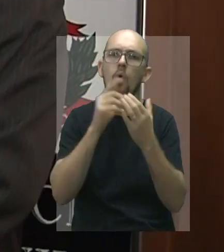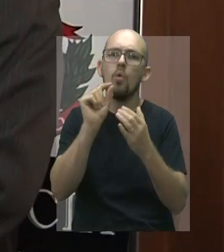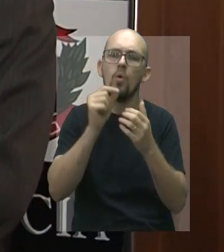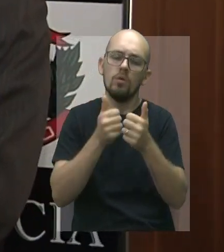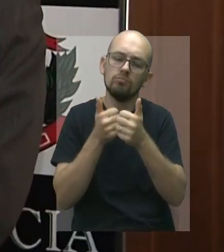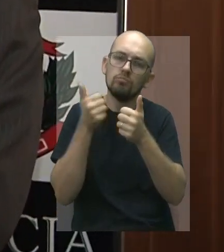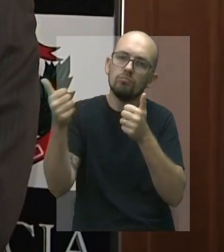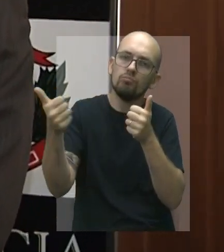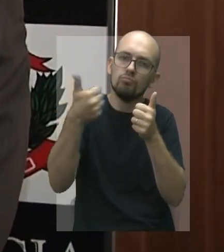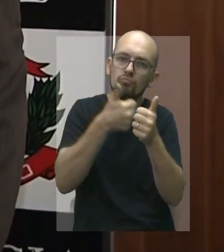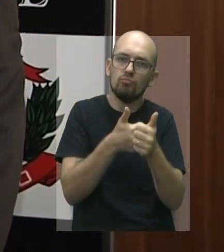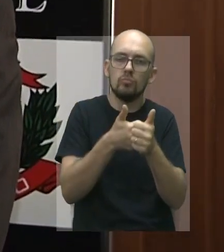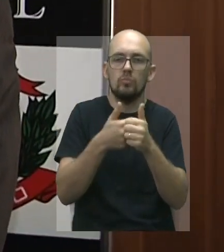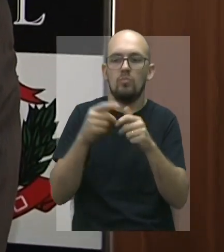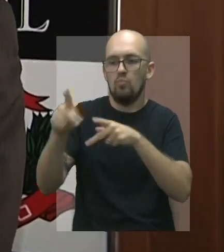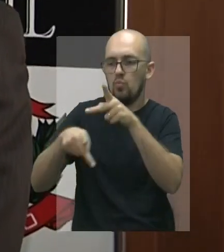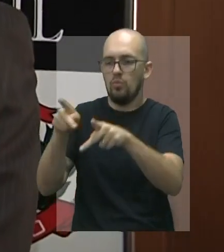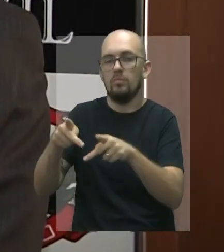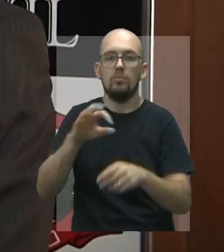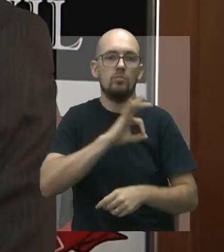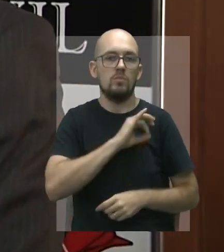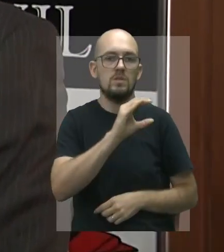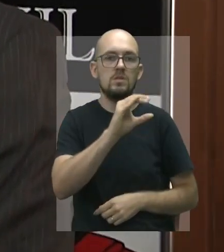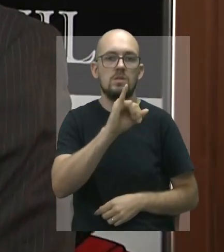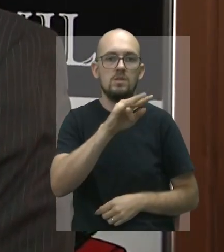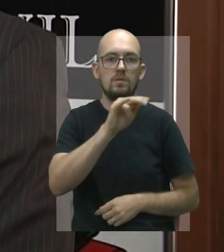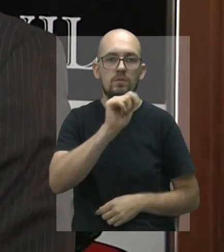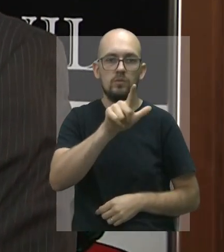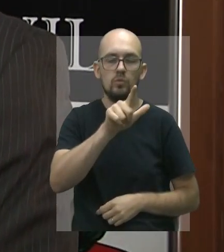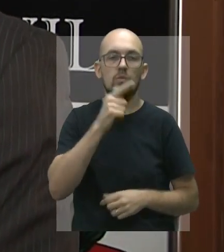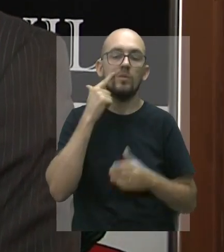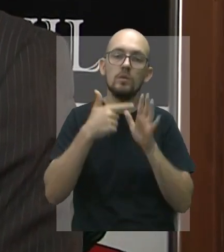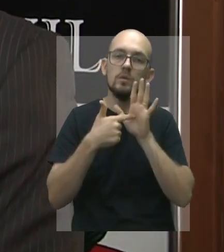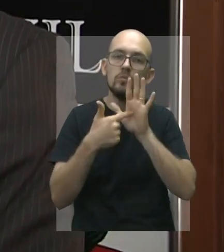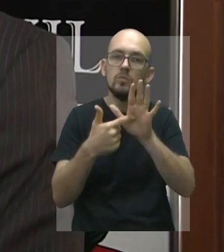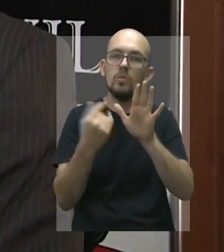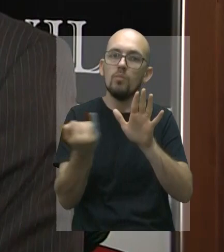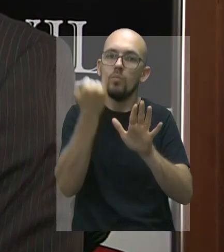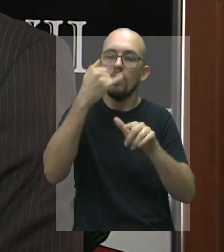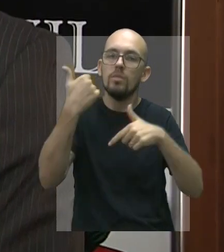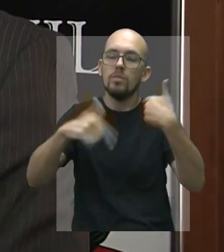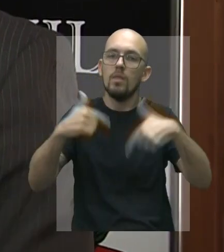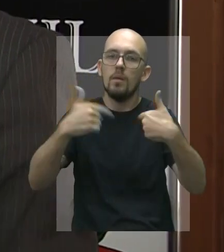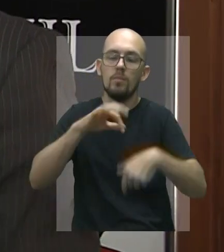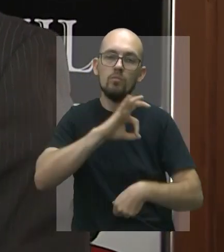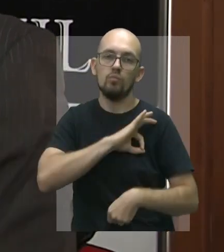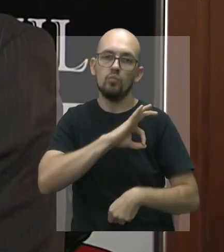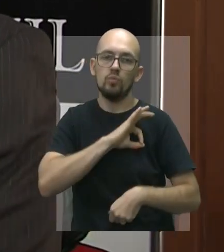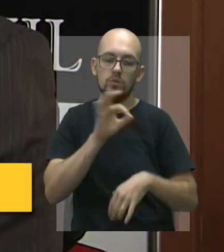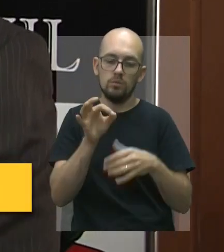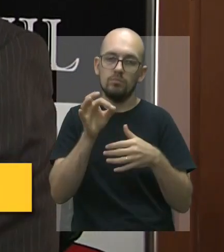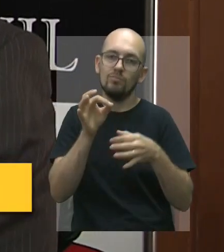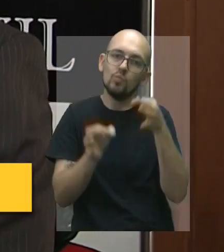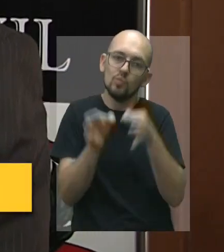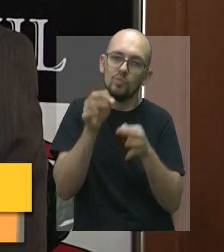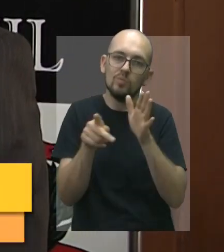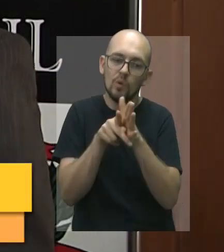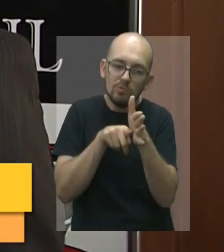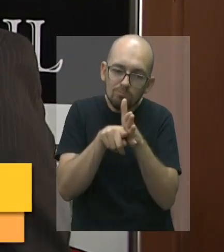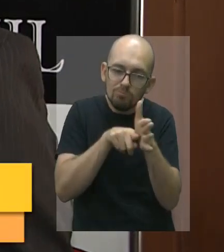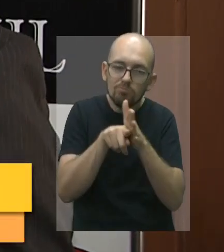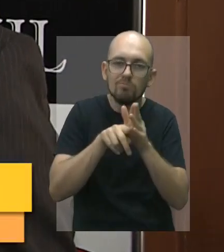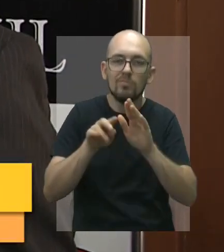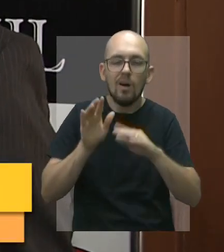população com a Polícia Civil, né? E mostrar a importância dos trabalhos da Polícia Judiciária para a comunidade, né? Em